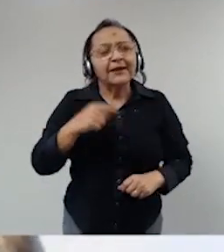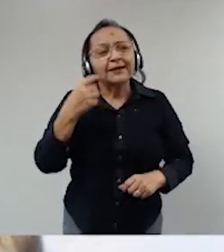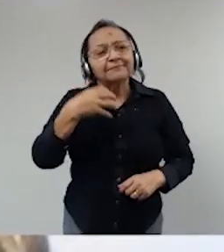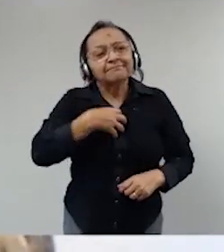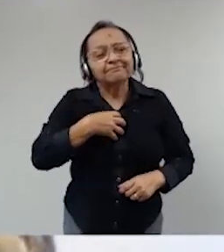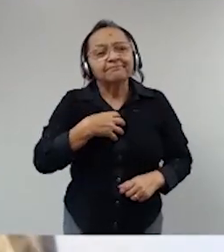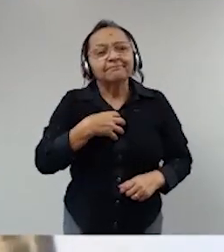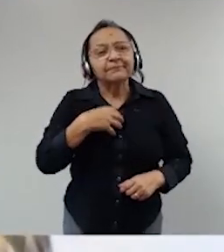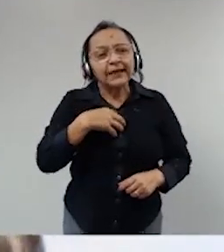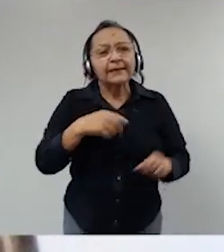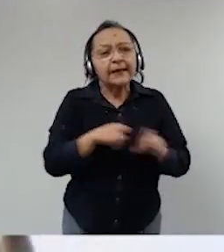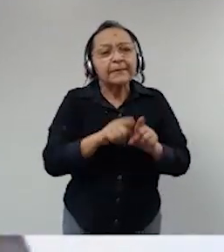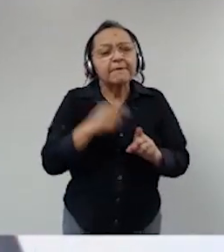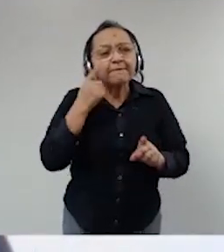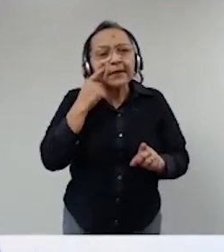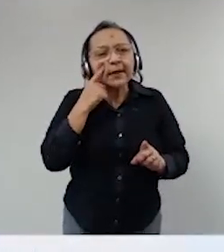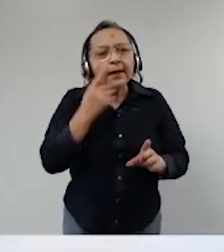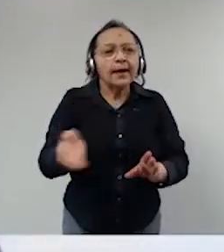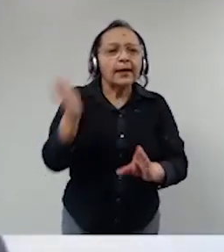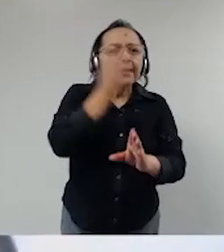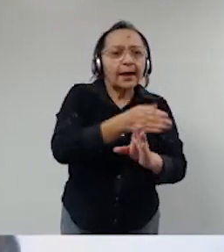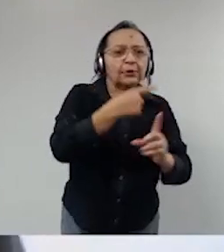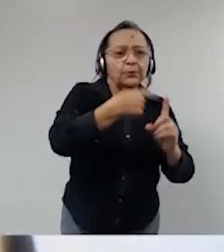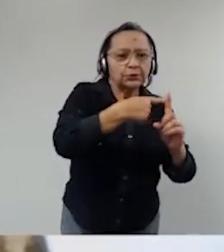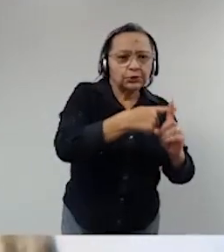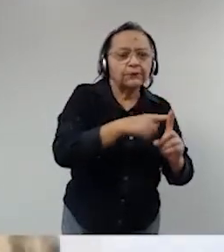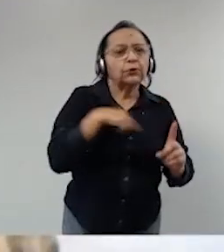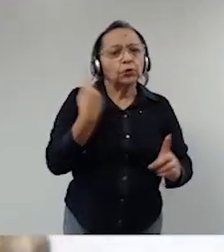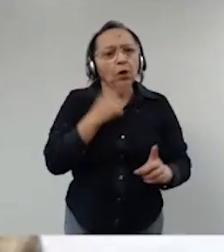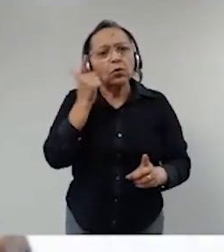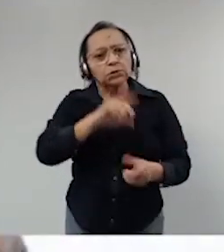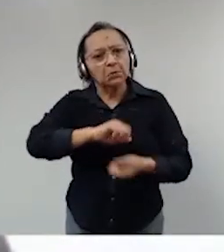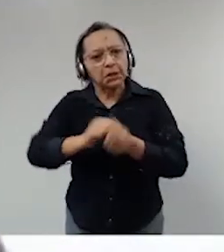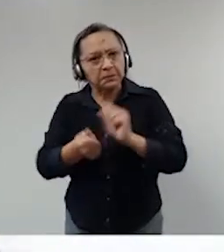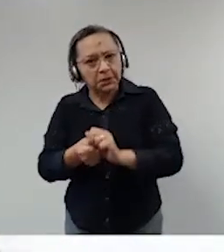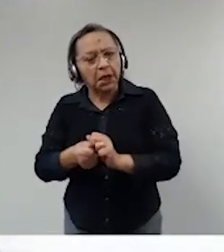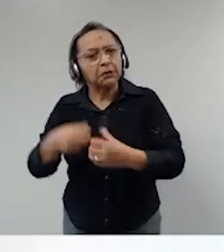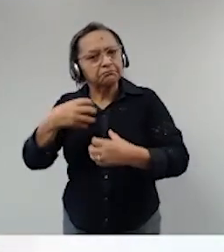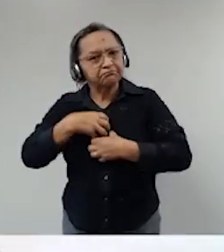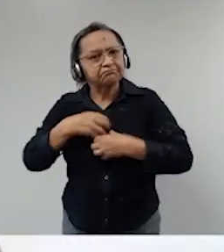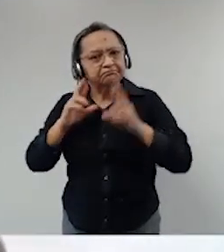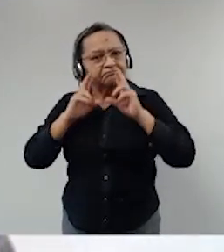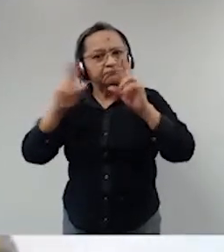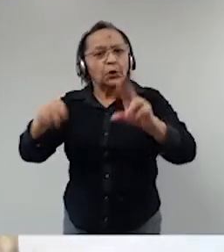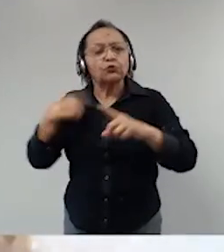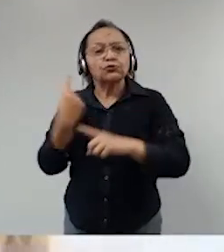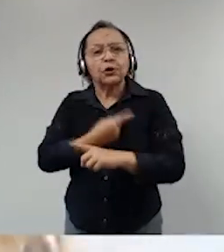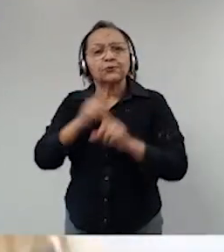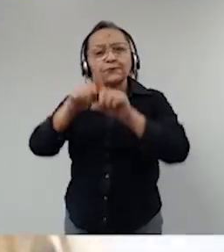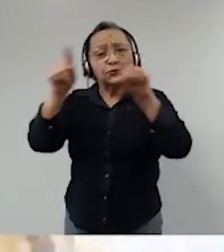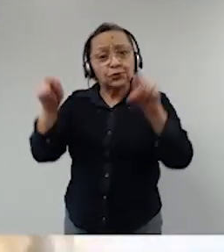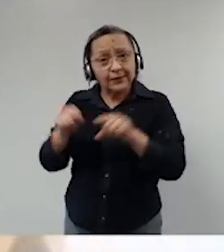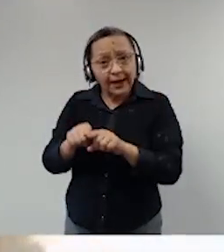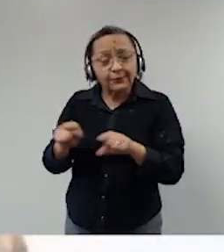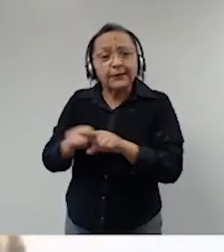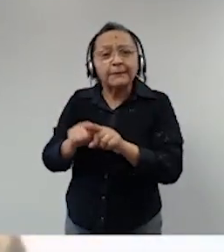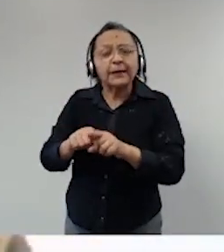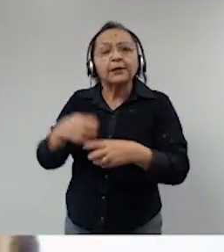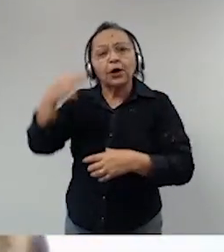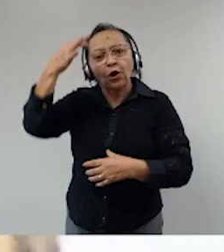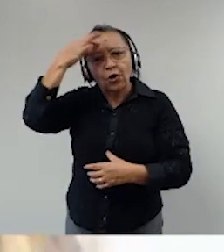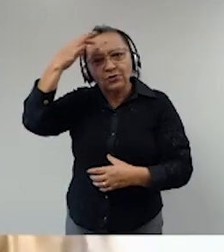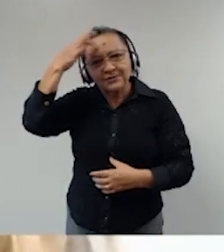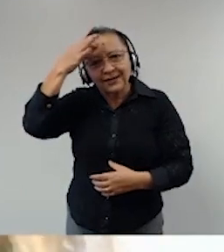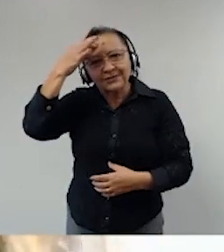né? Nós conseguimos nos reinventar e de forma muito respeitosa com os nossos funcionários, de forma muito